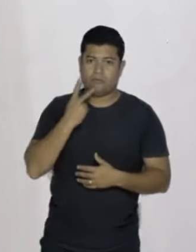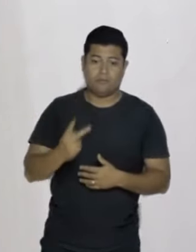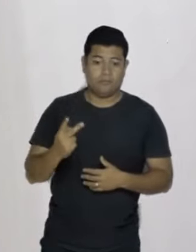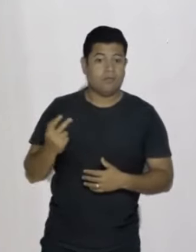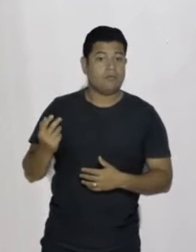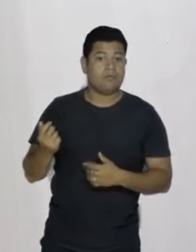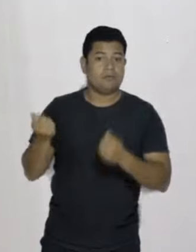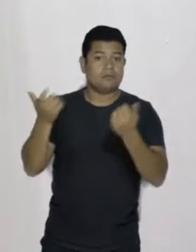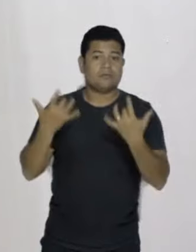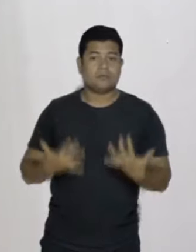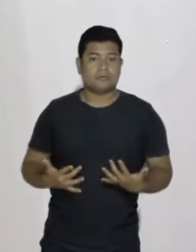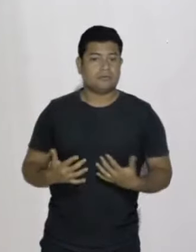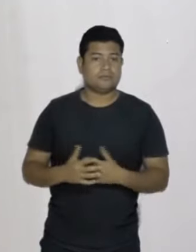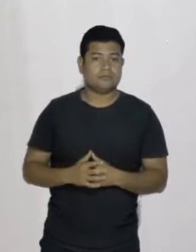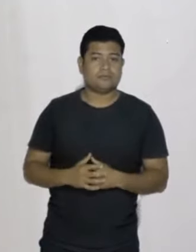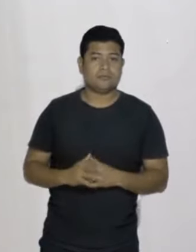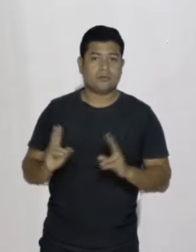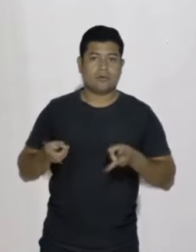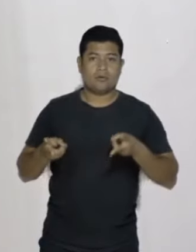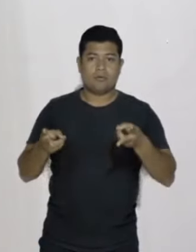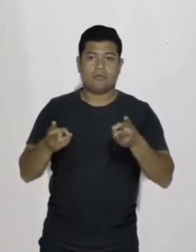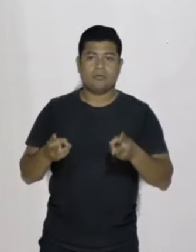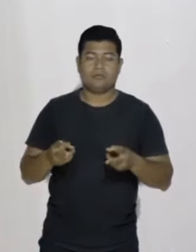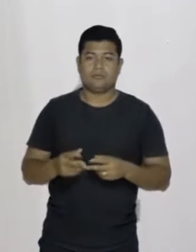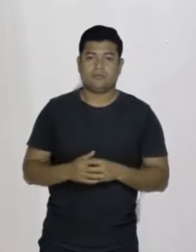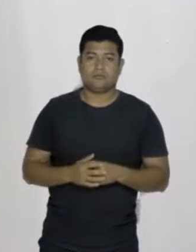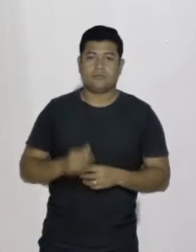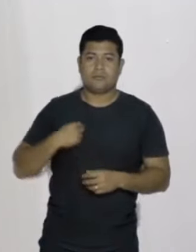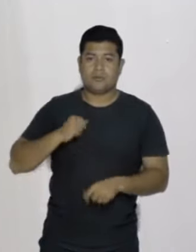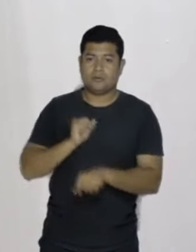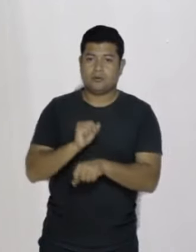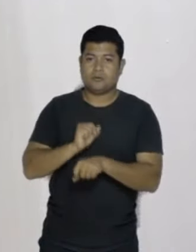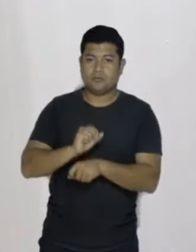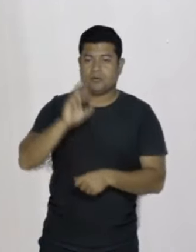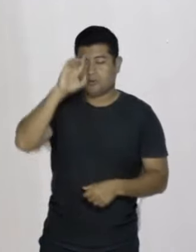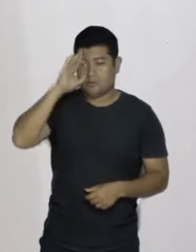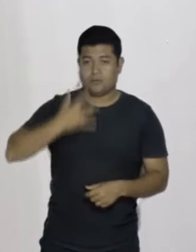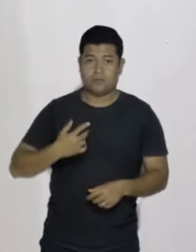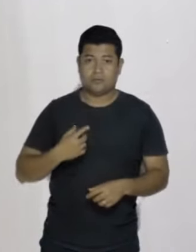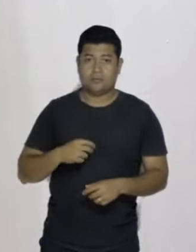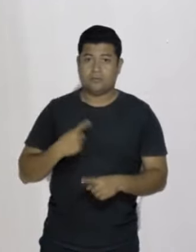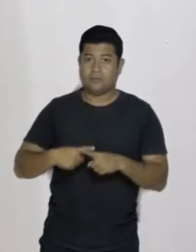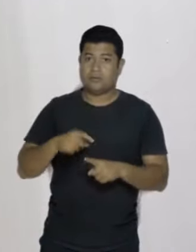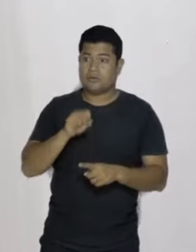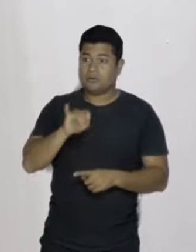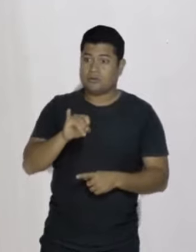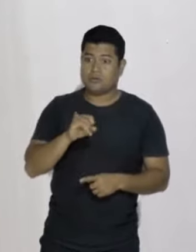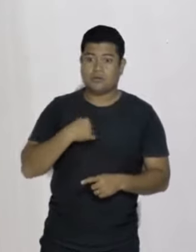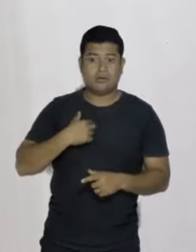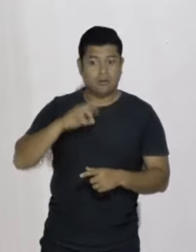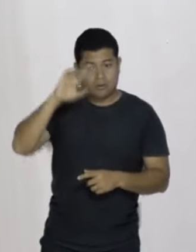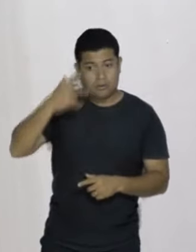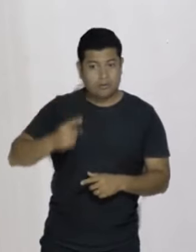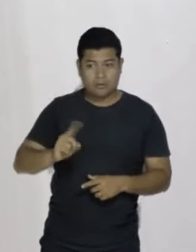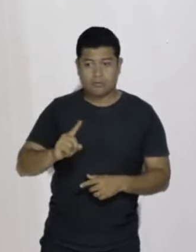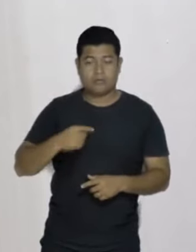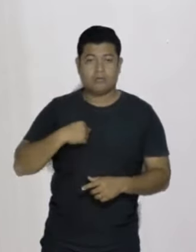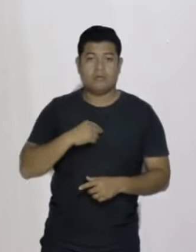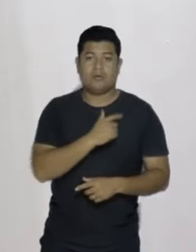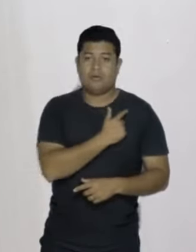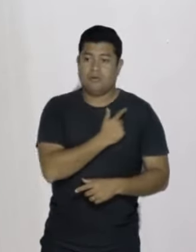que continue Espero que seja resolvido se não pessoalmente vamos levar o governador que eu tenho certeza que não tem conhecimento